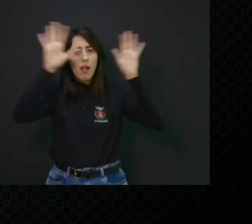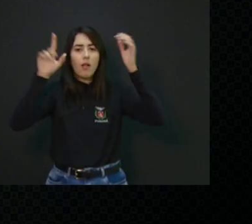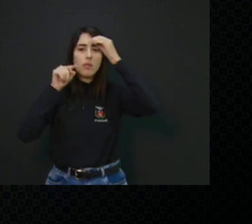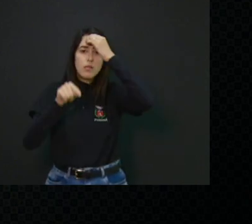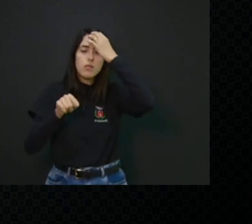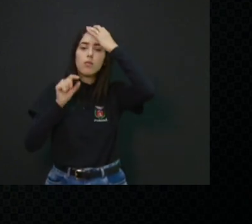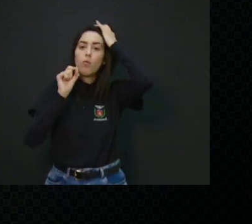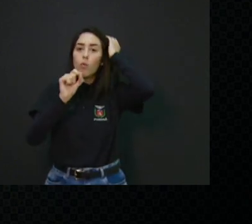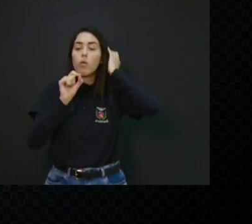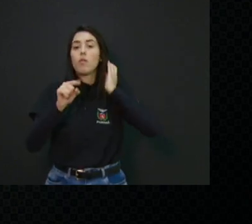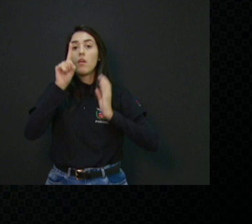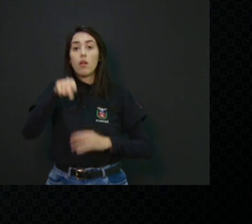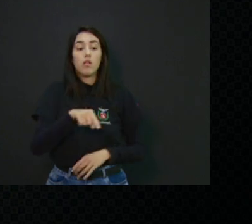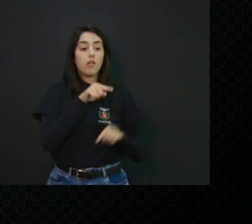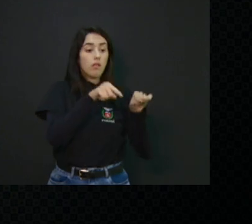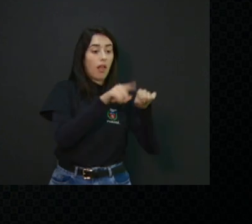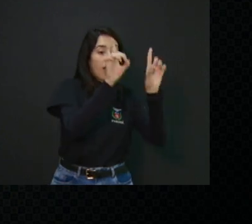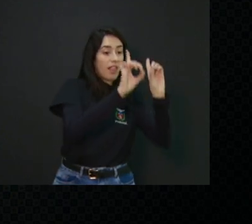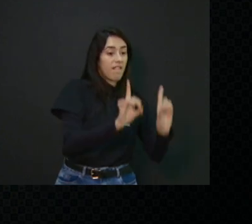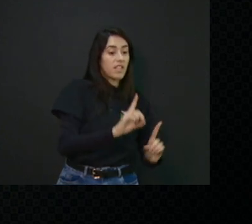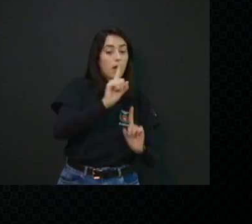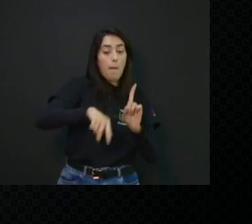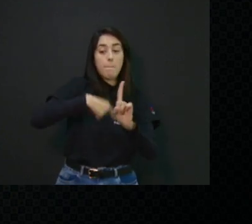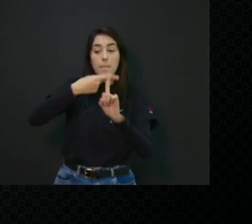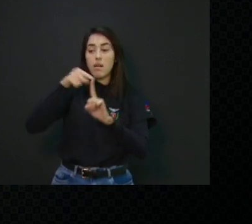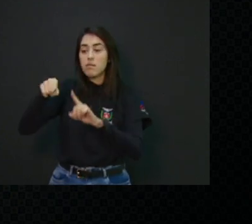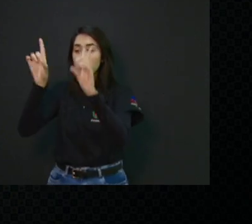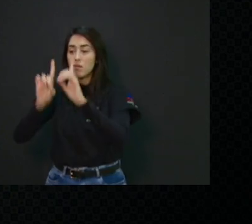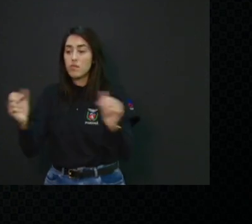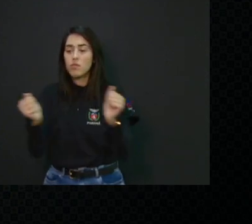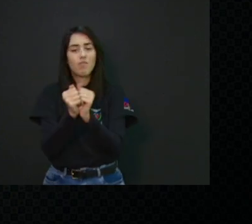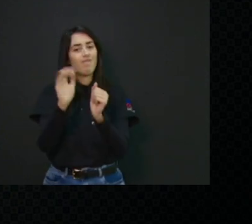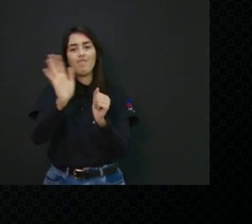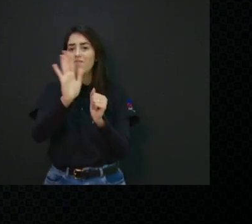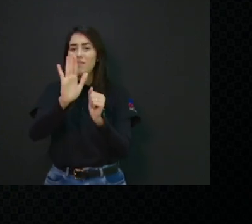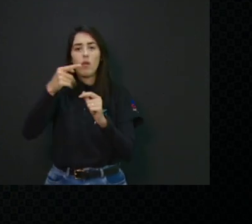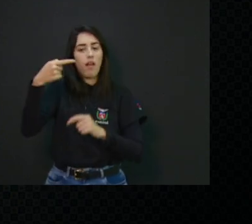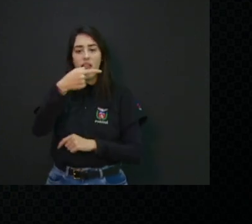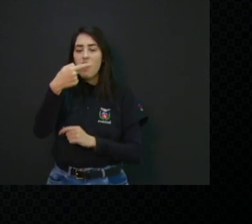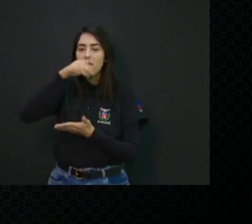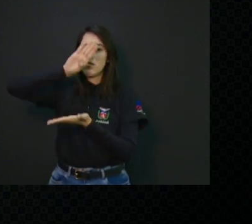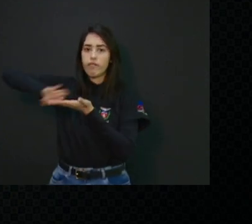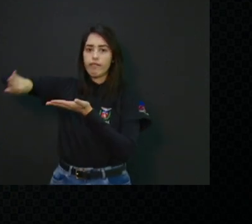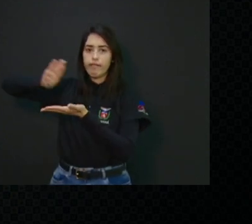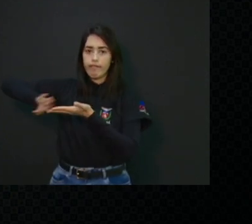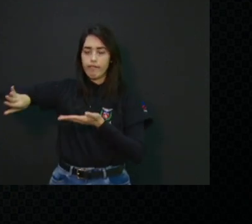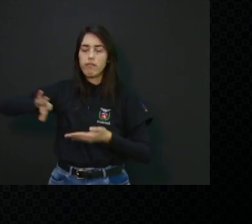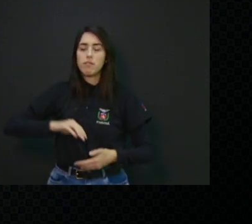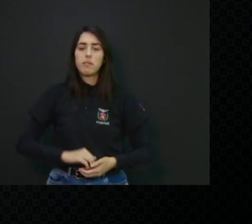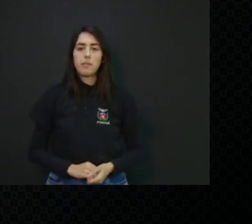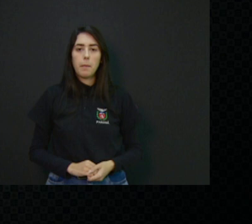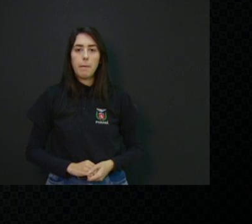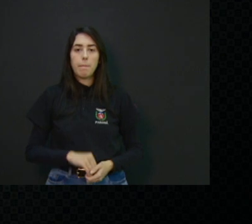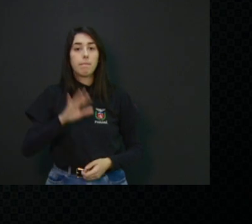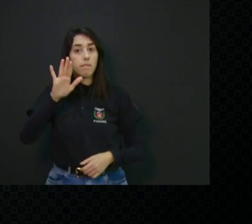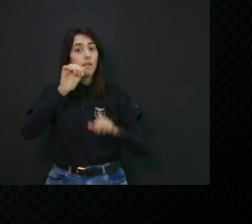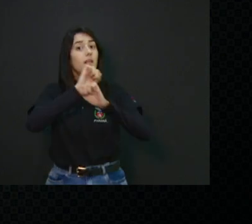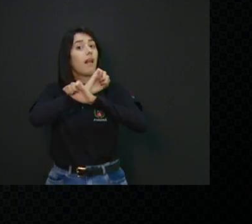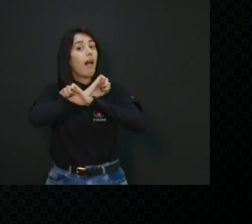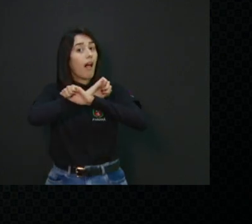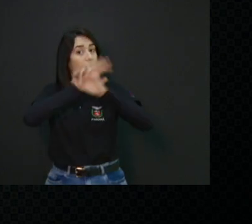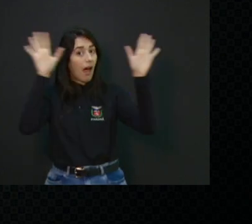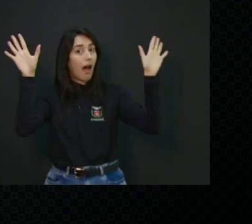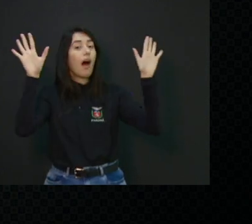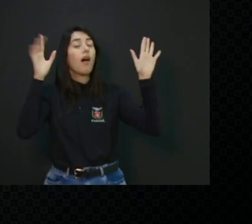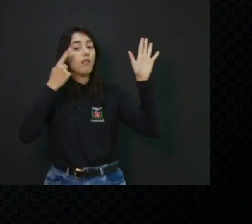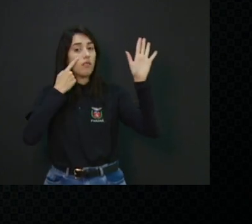é uma deficiência mais a outra, o hífen, ele caiu fora. E a onda é muito claro na definição, né? Quando